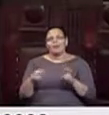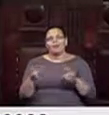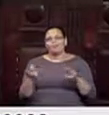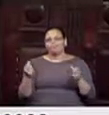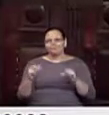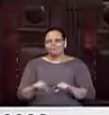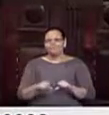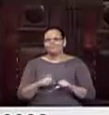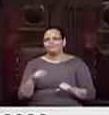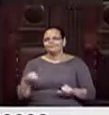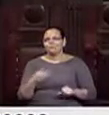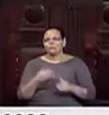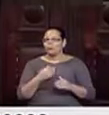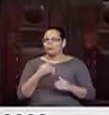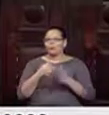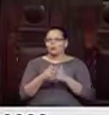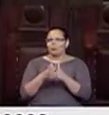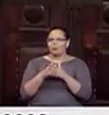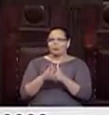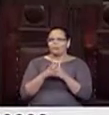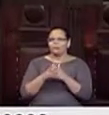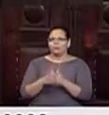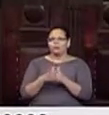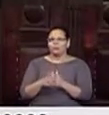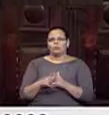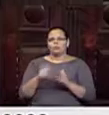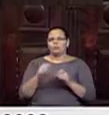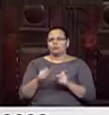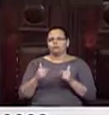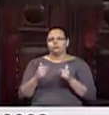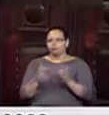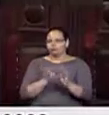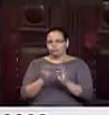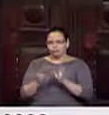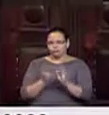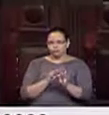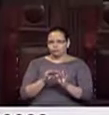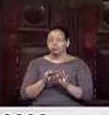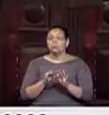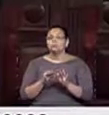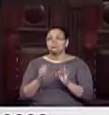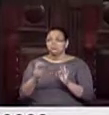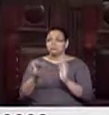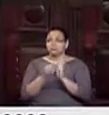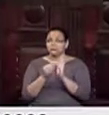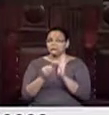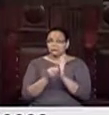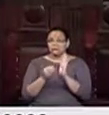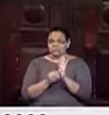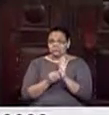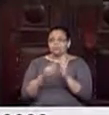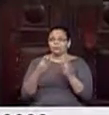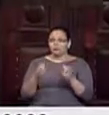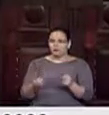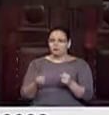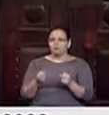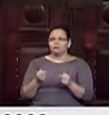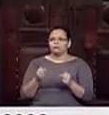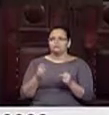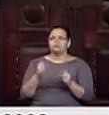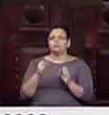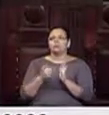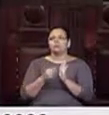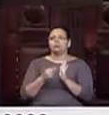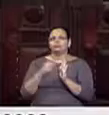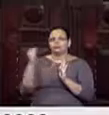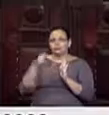não atrapalha o andamento do projeto. É apenas aqui um humilde proposta, Vossa Excelência. Se as emendas fossem acatadas, que suprimem